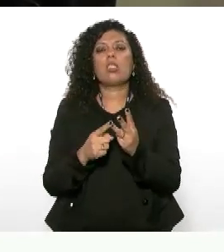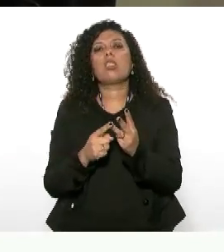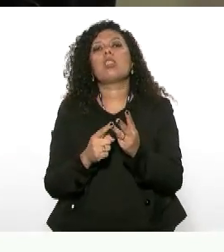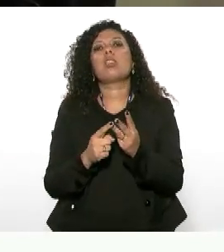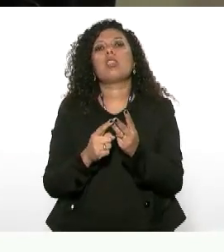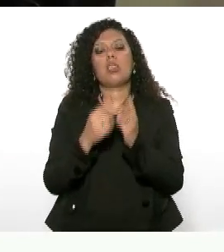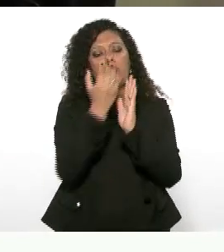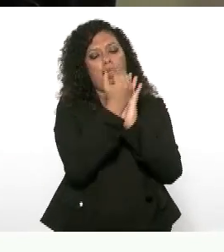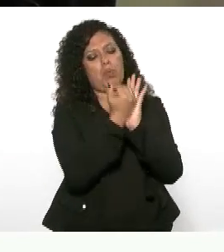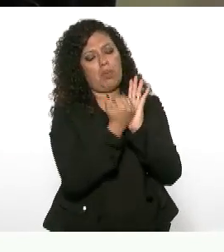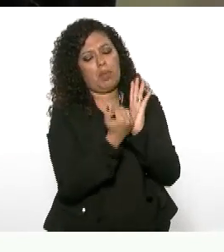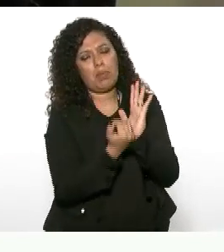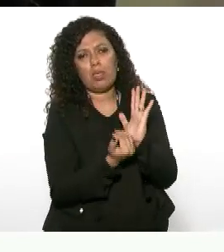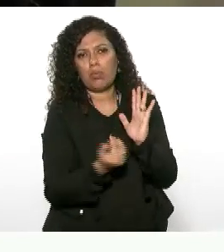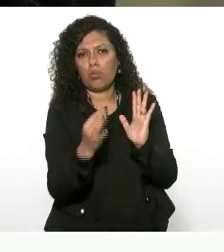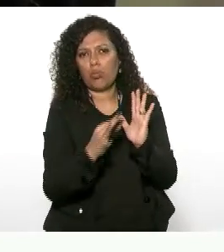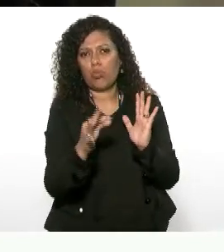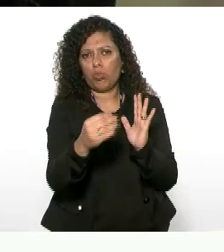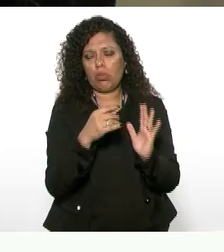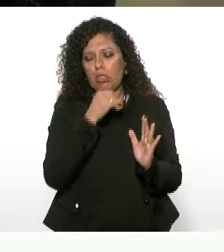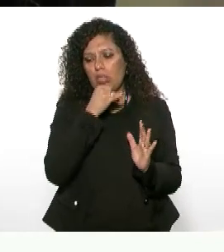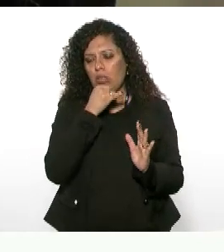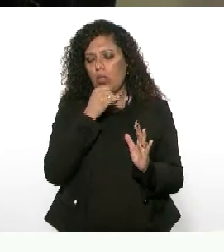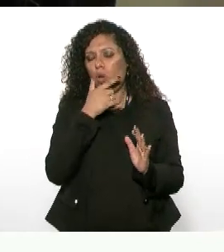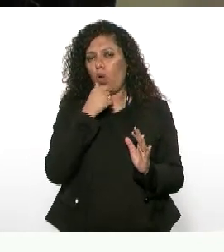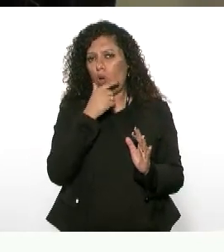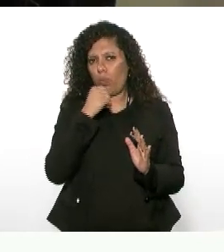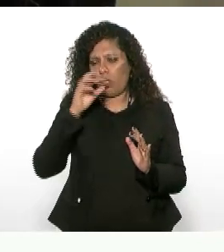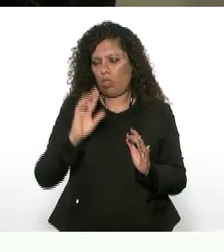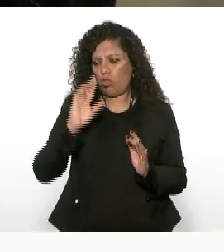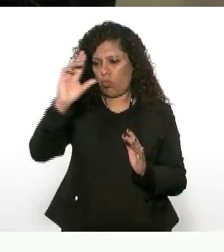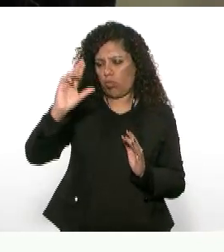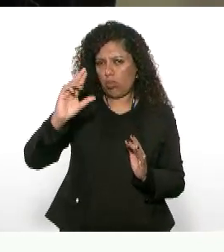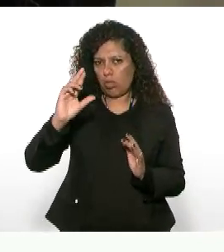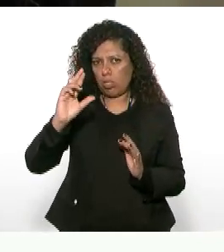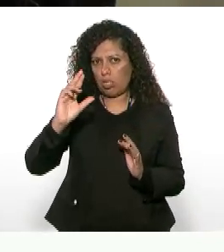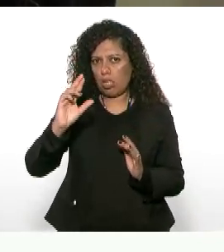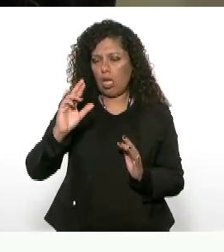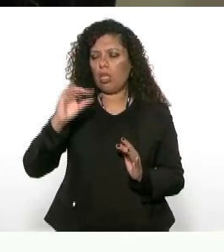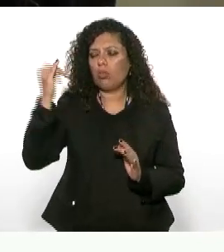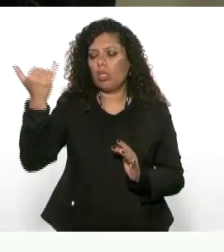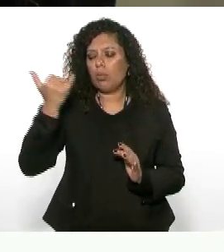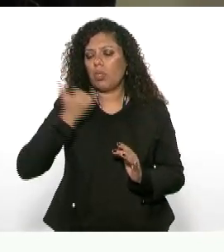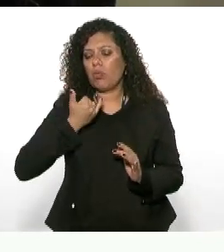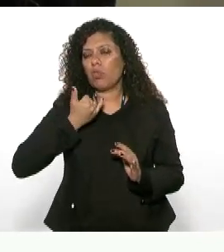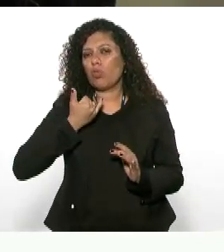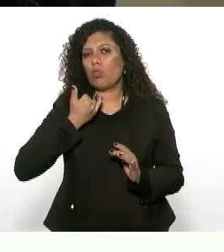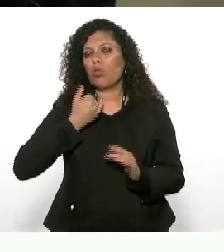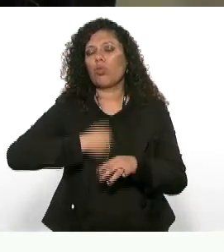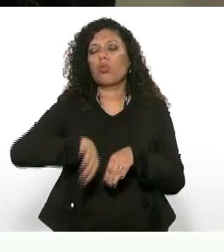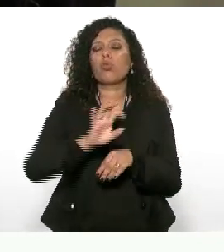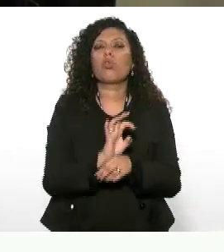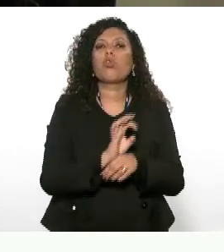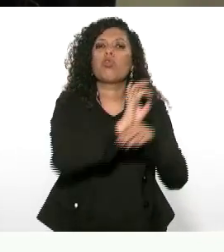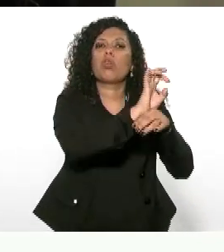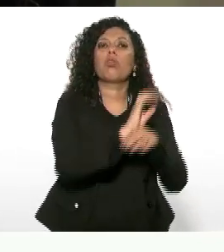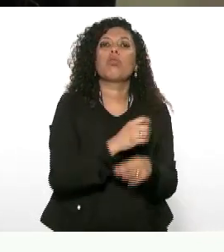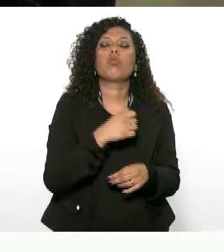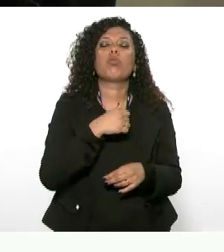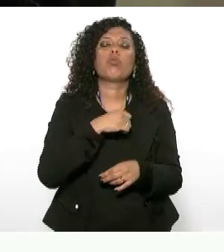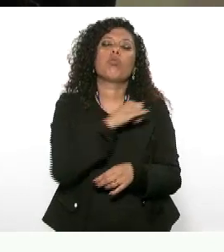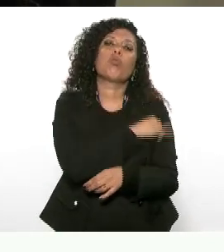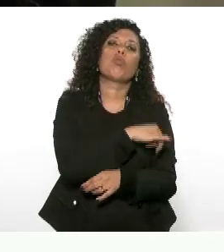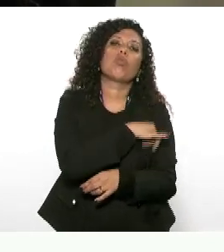de informação, tecnologia da informação da Senasp, nos repassou, o Estado do Rio de Janeiro ele vem